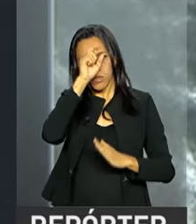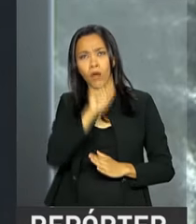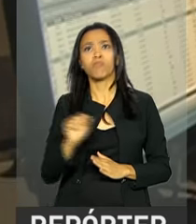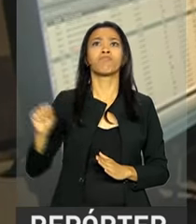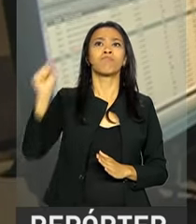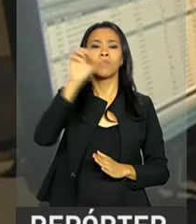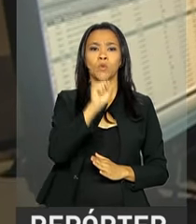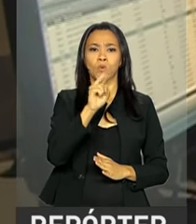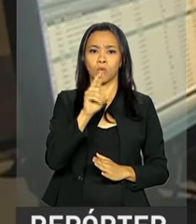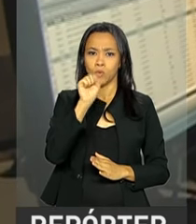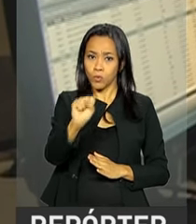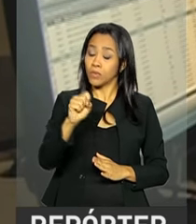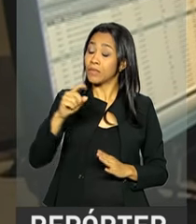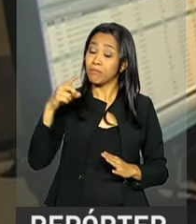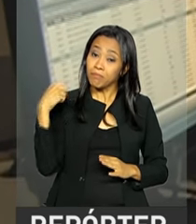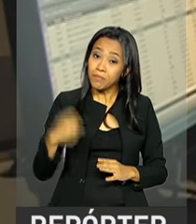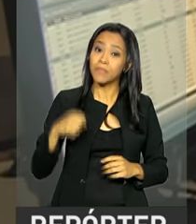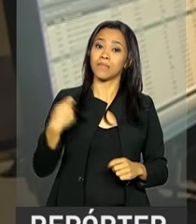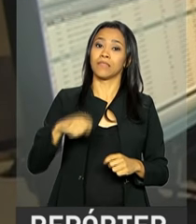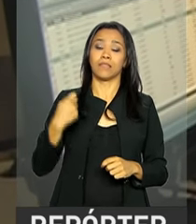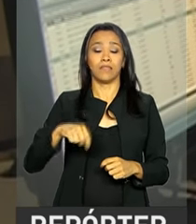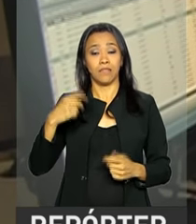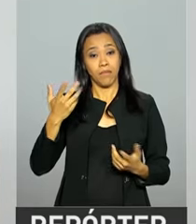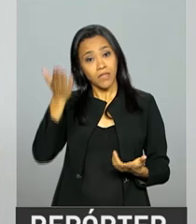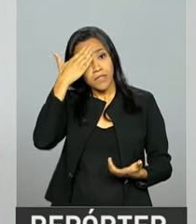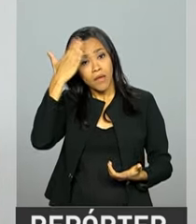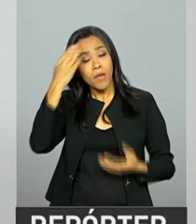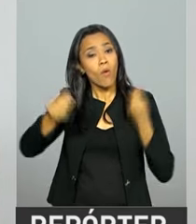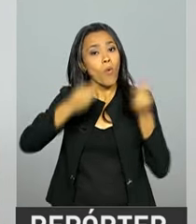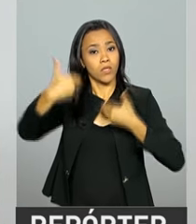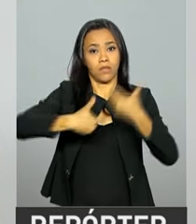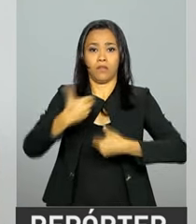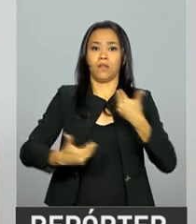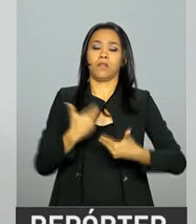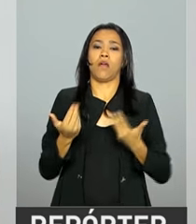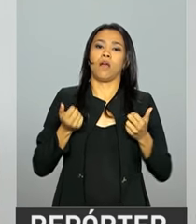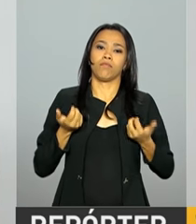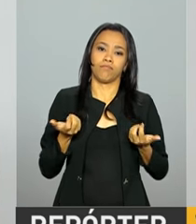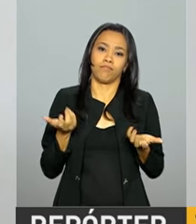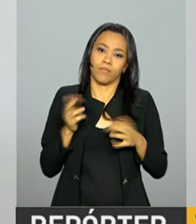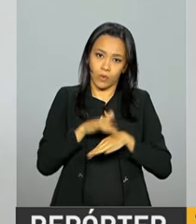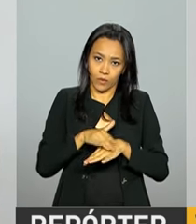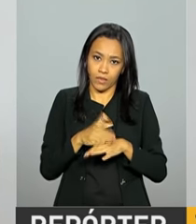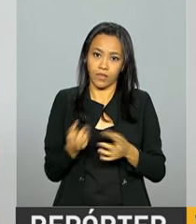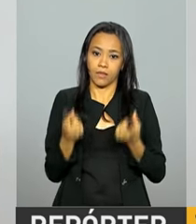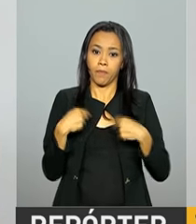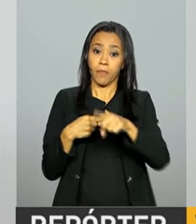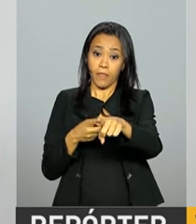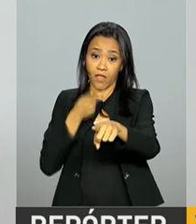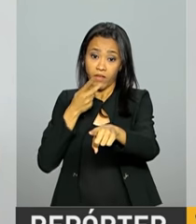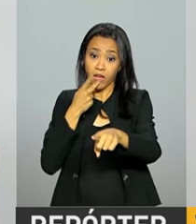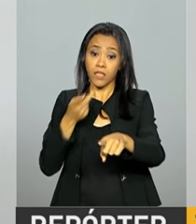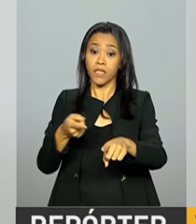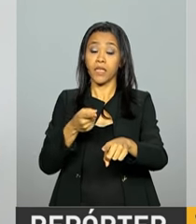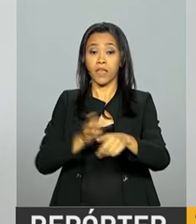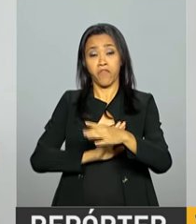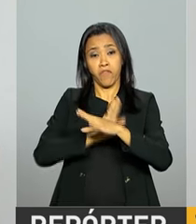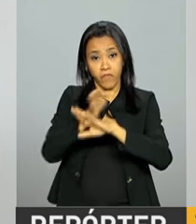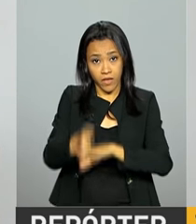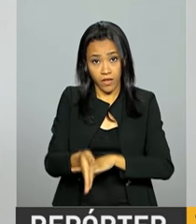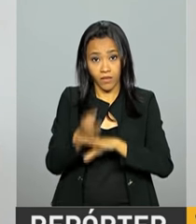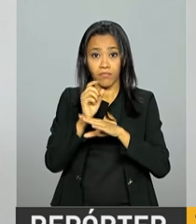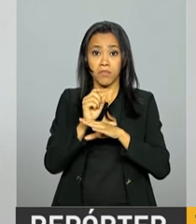indispensável para o diagnóstico e o tratamento da doença. Existe a mamografia de rastreamento, que é aquela mamografia que a paciente vem fazer o